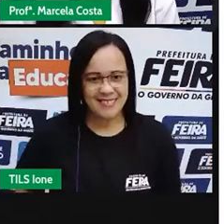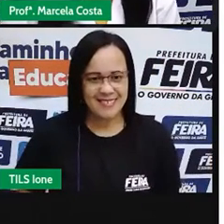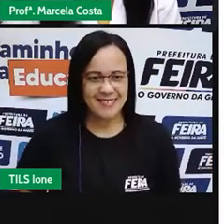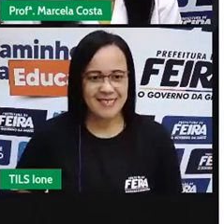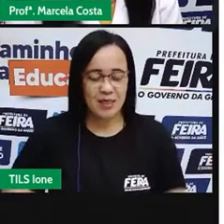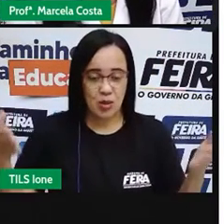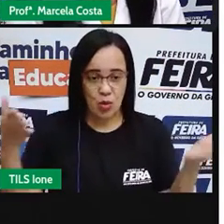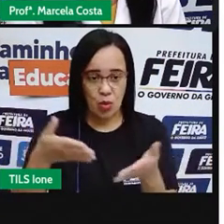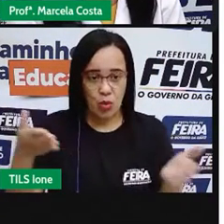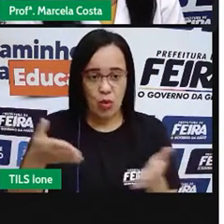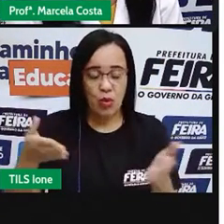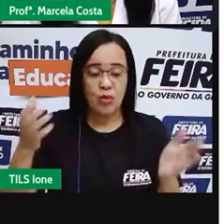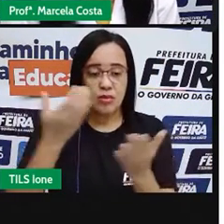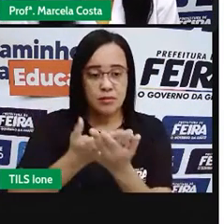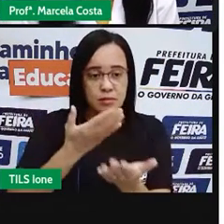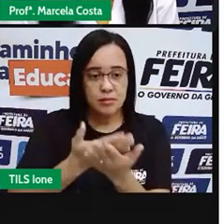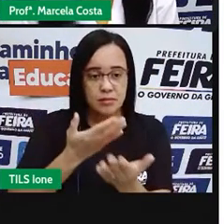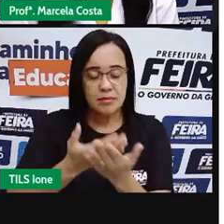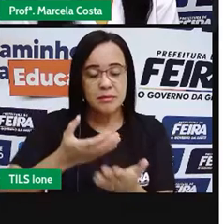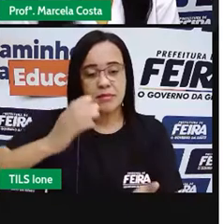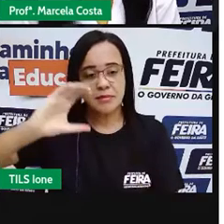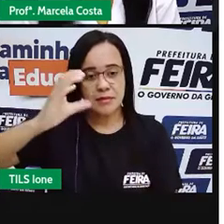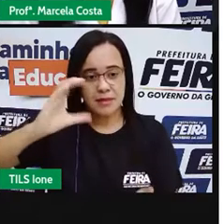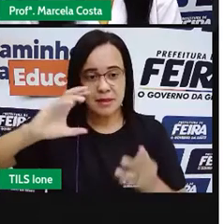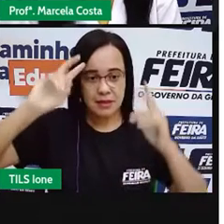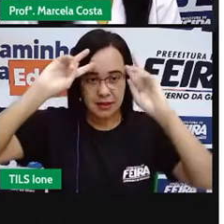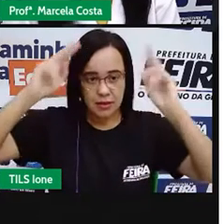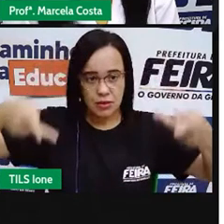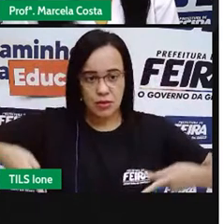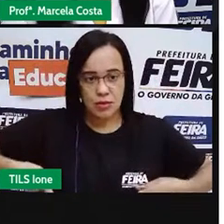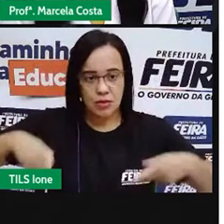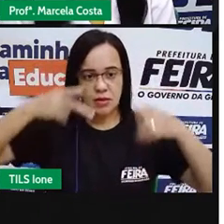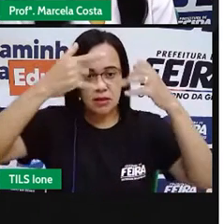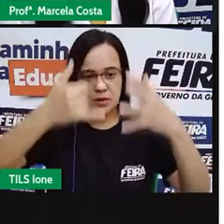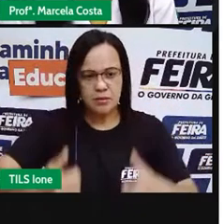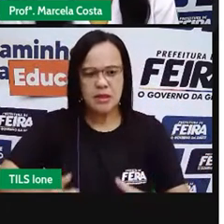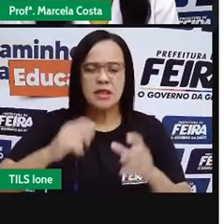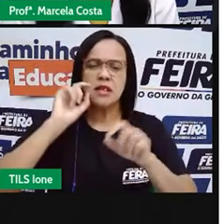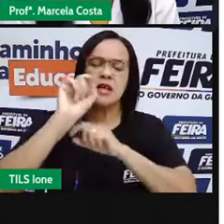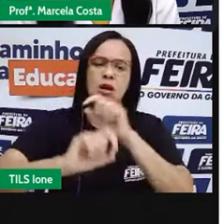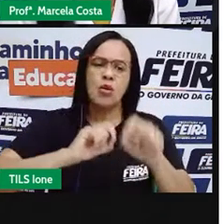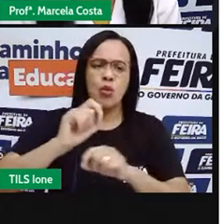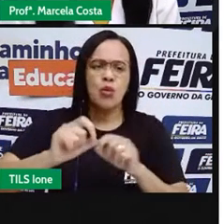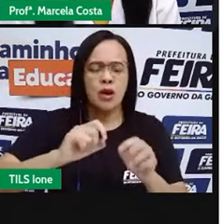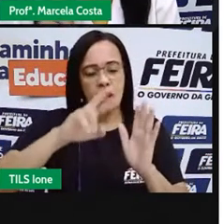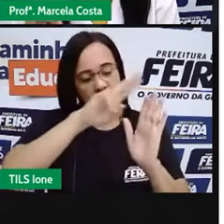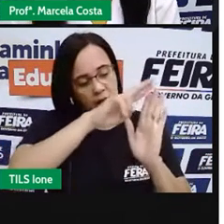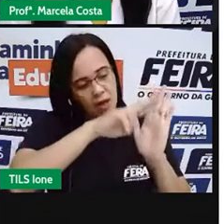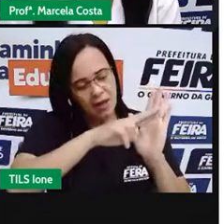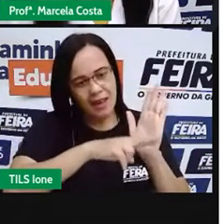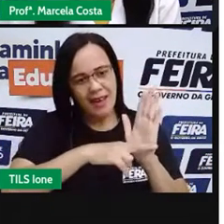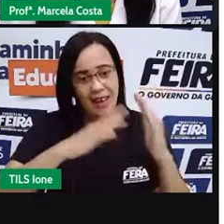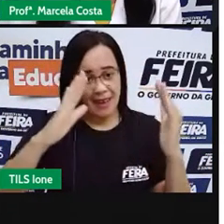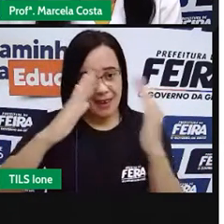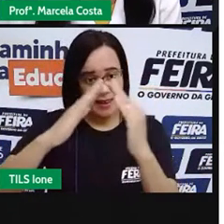Oi gente vai falar sobre na minha vida